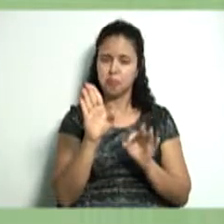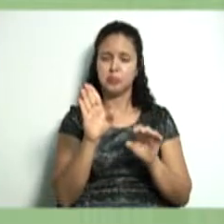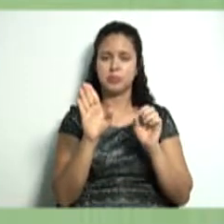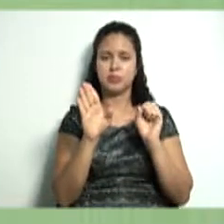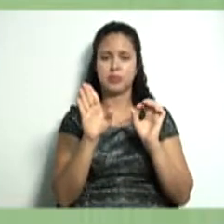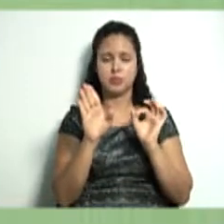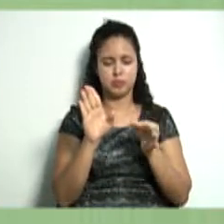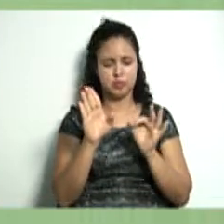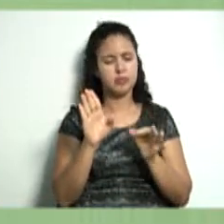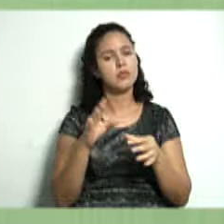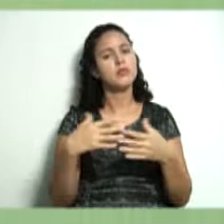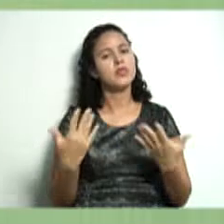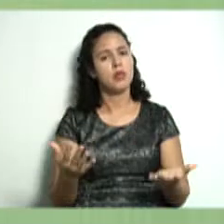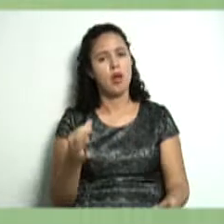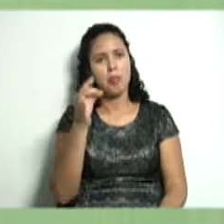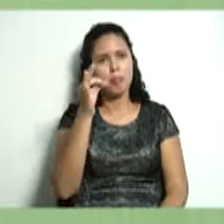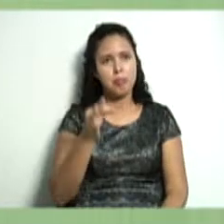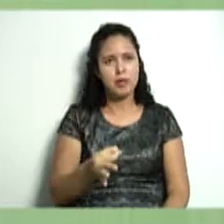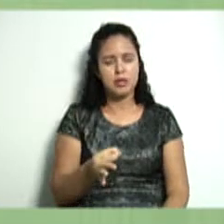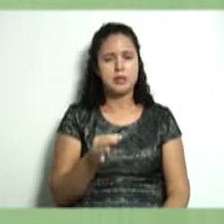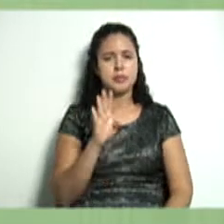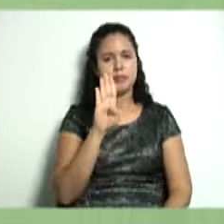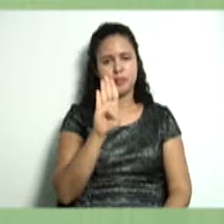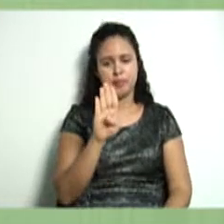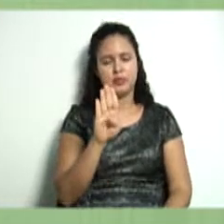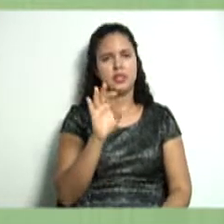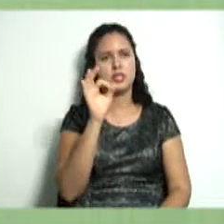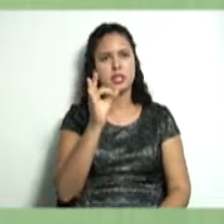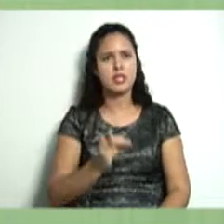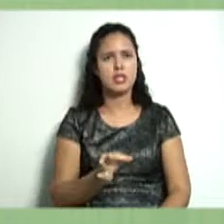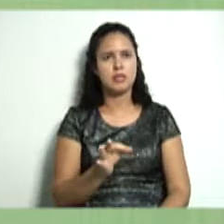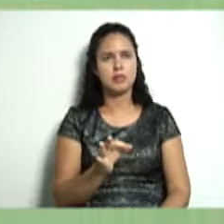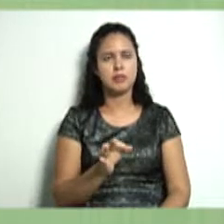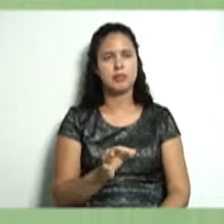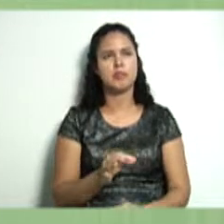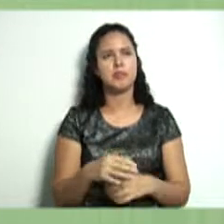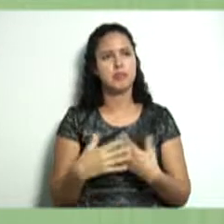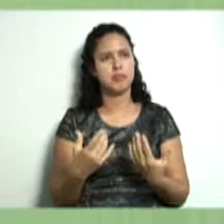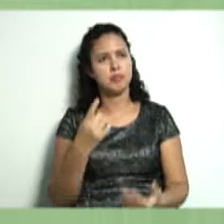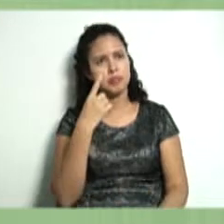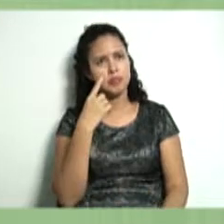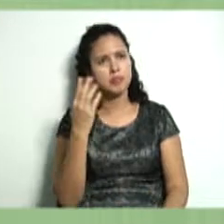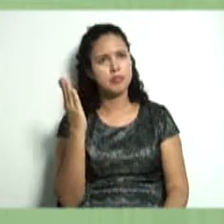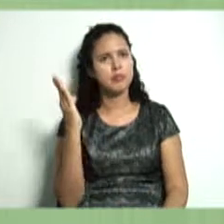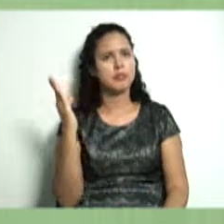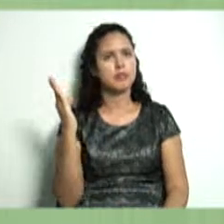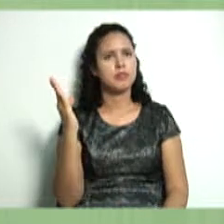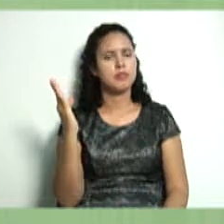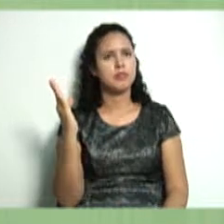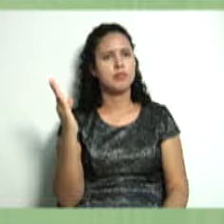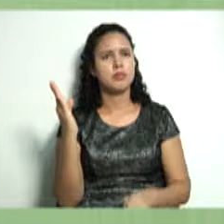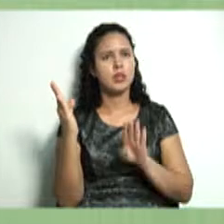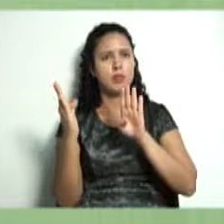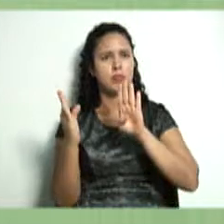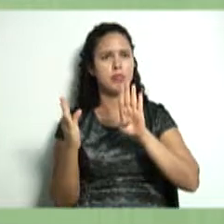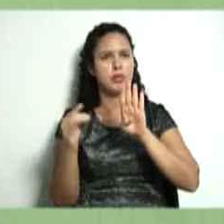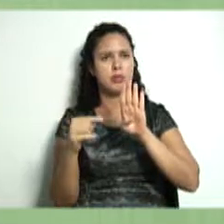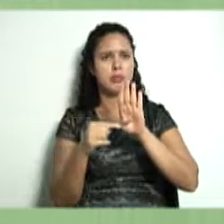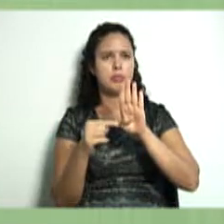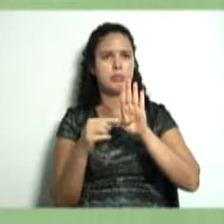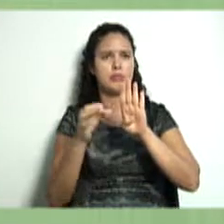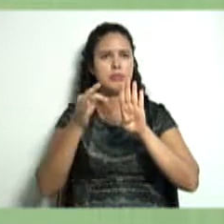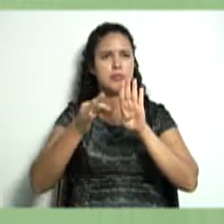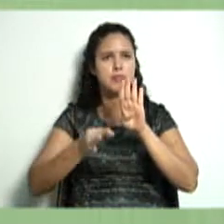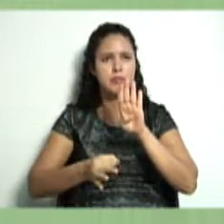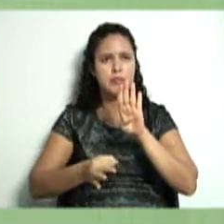muito correto. Então, a gente vê lá no mapa que o Rio Grande do Sul, São Paulo, Minas Gerais